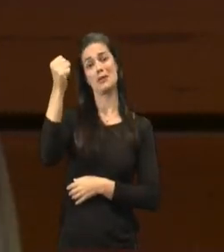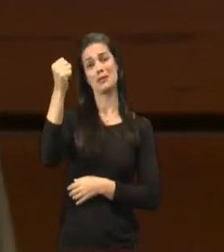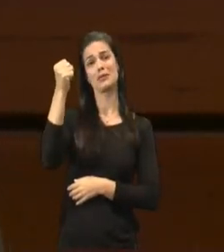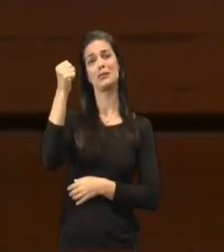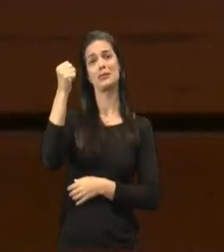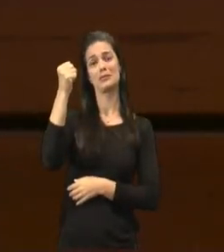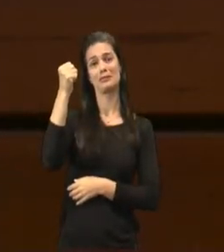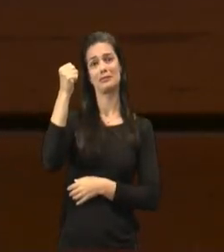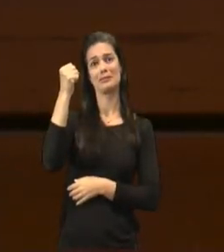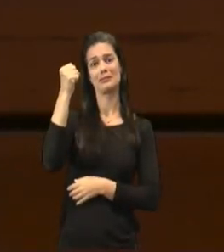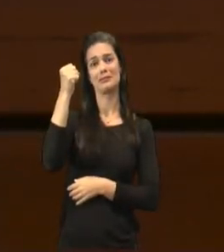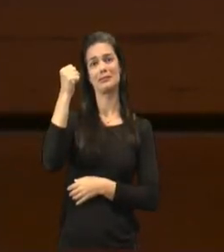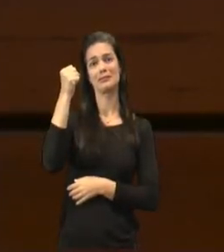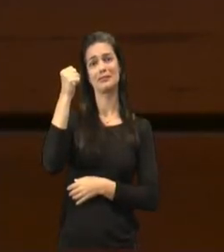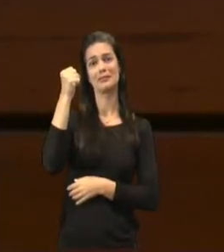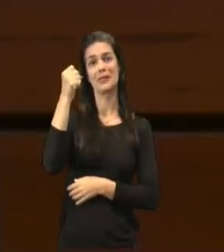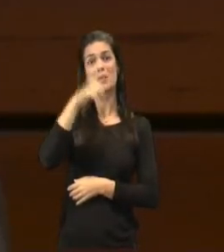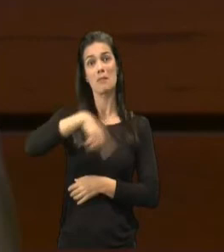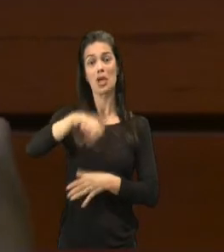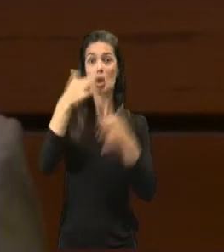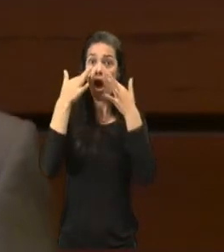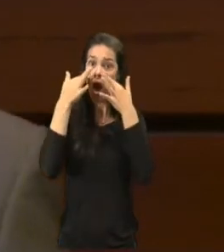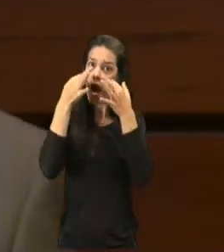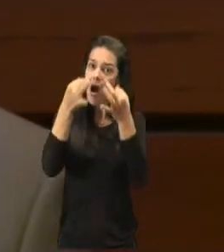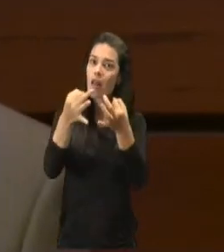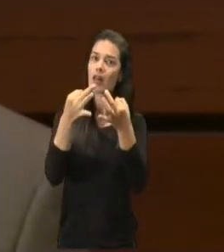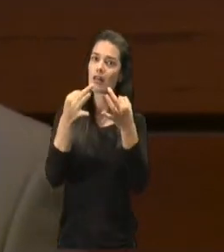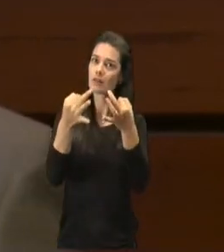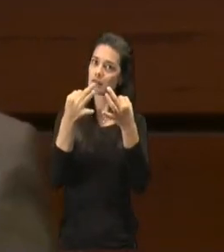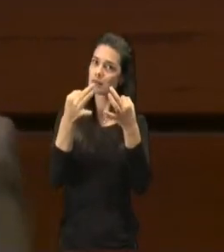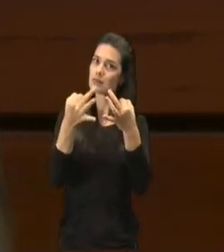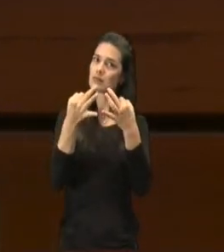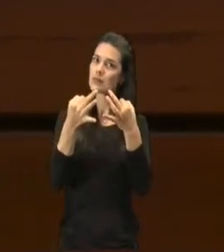para frear, para estarmos alertas quanto à